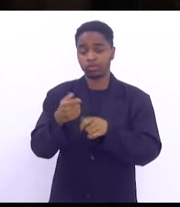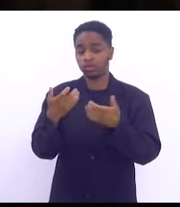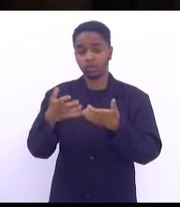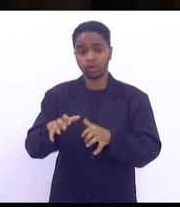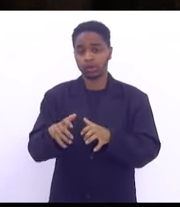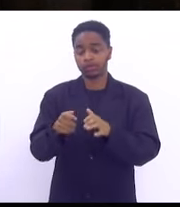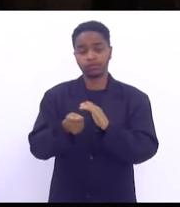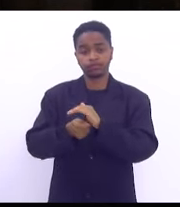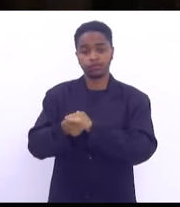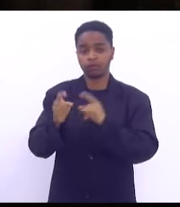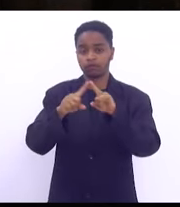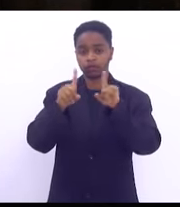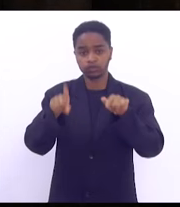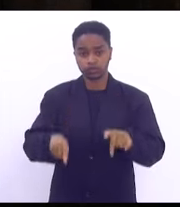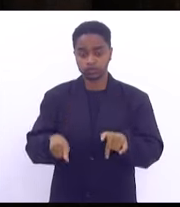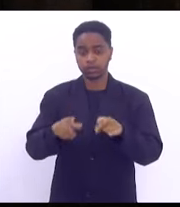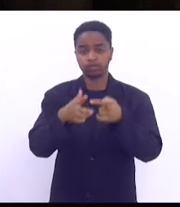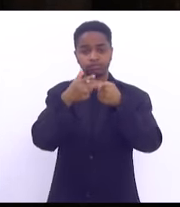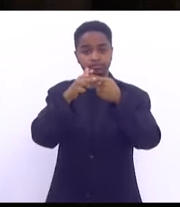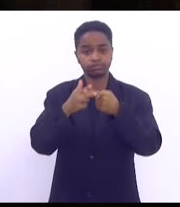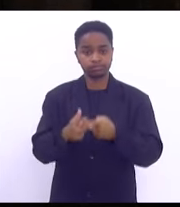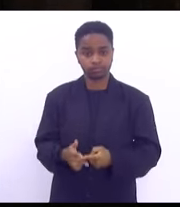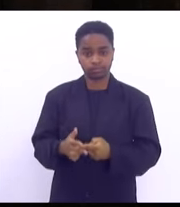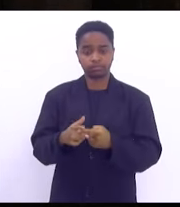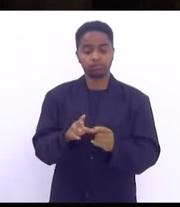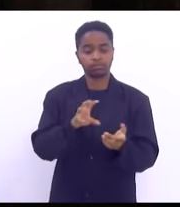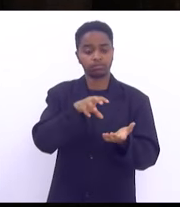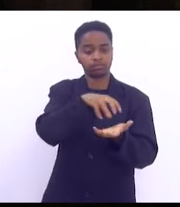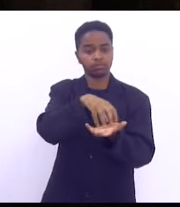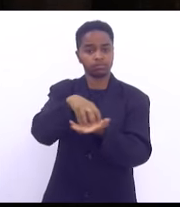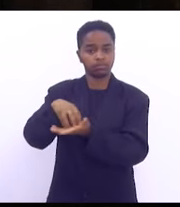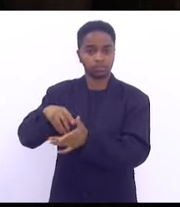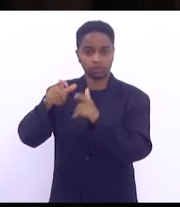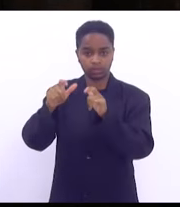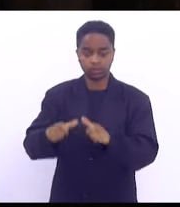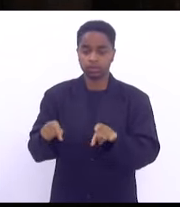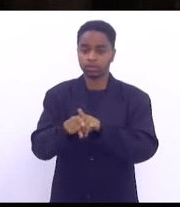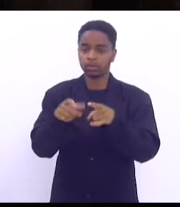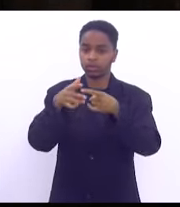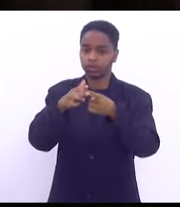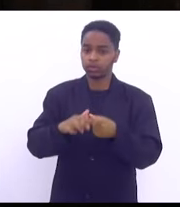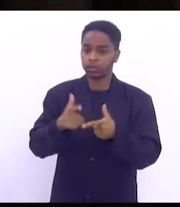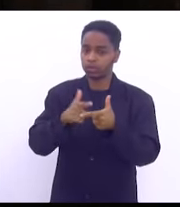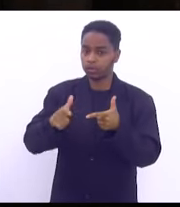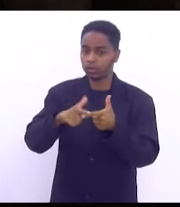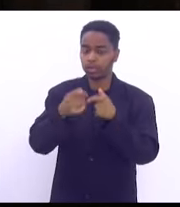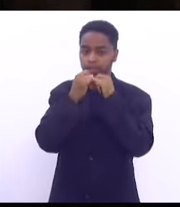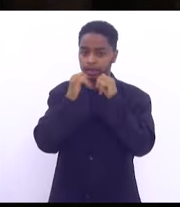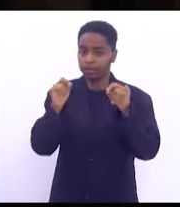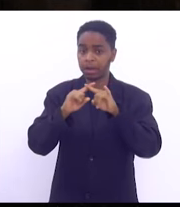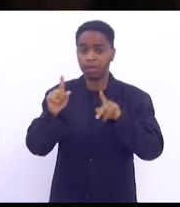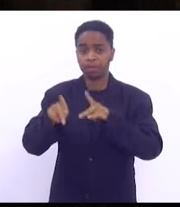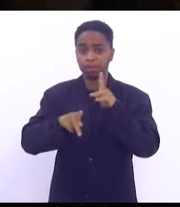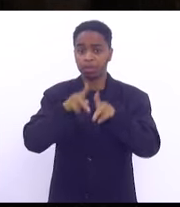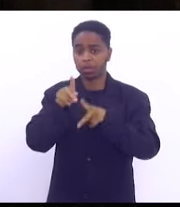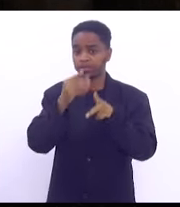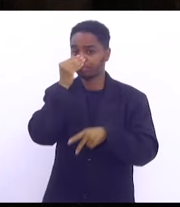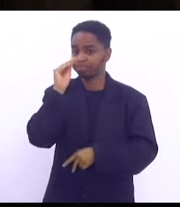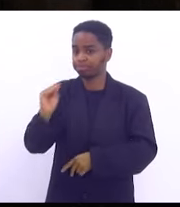homens para trabalho, para reparo das estações, para reparo dos problemas de energia, e a população que se exploda.